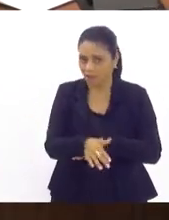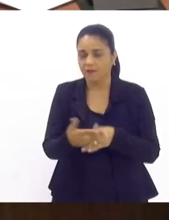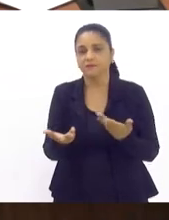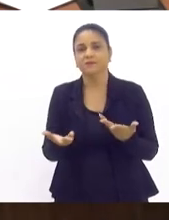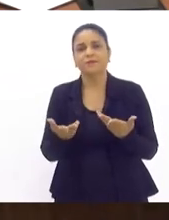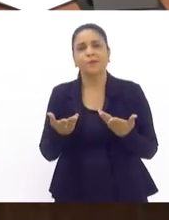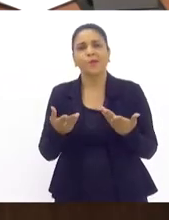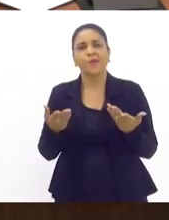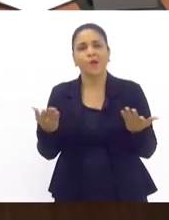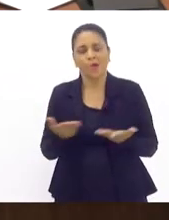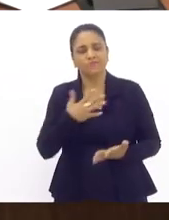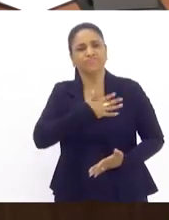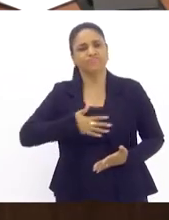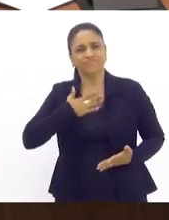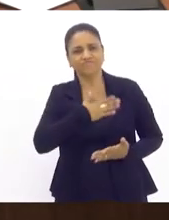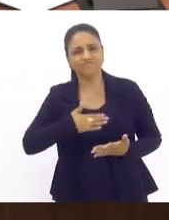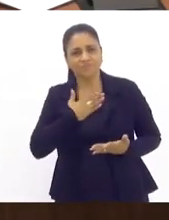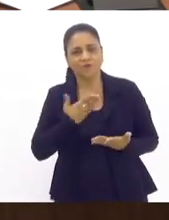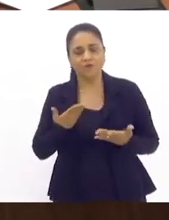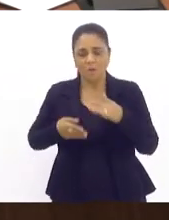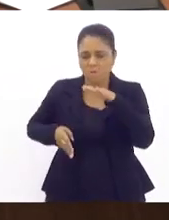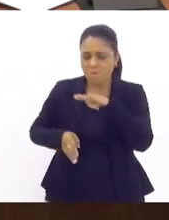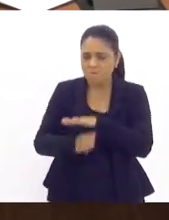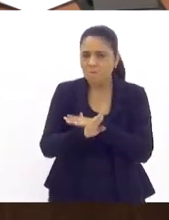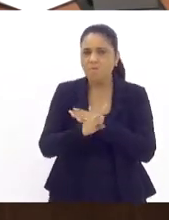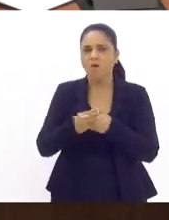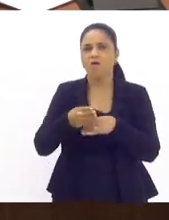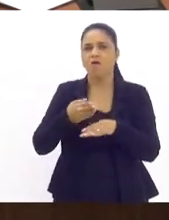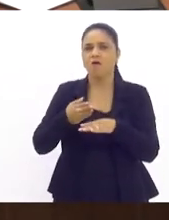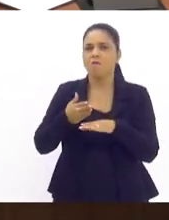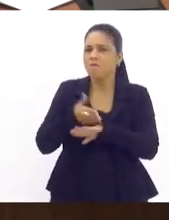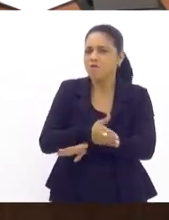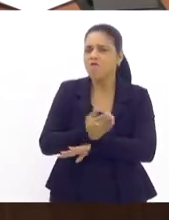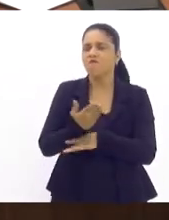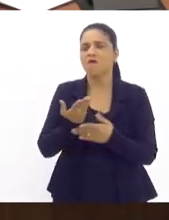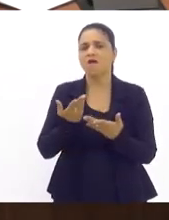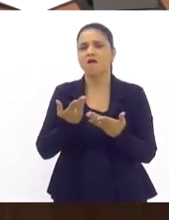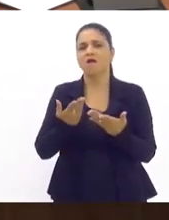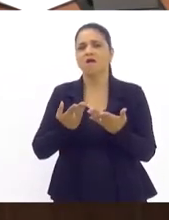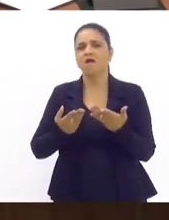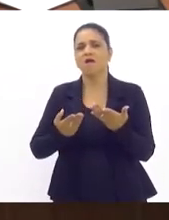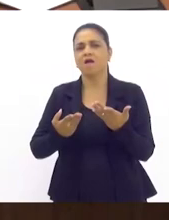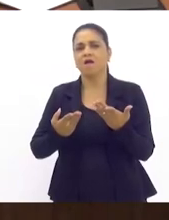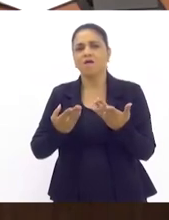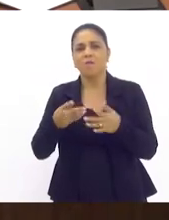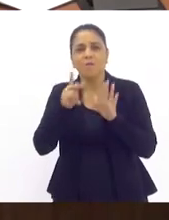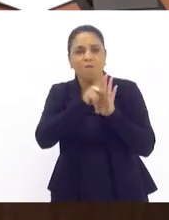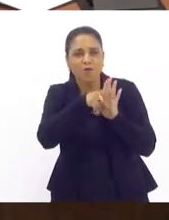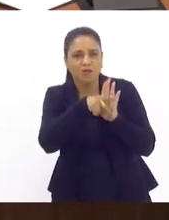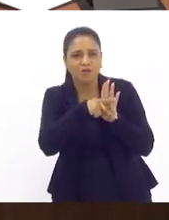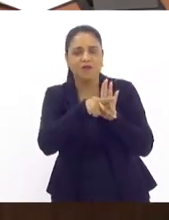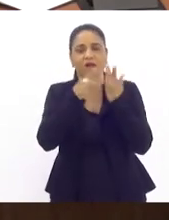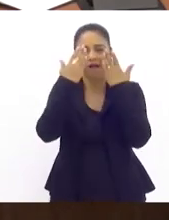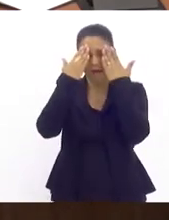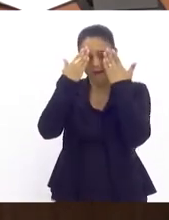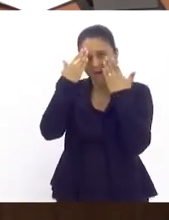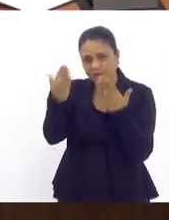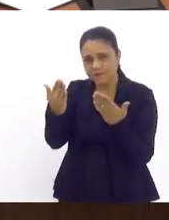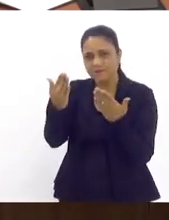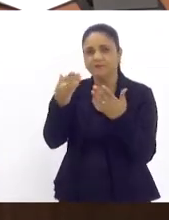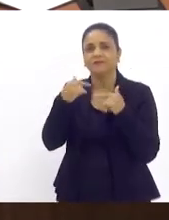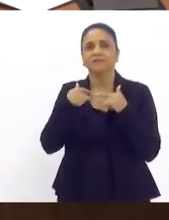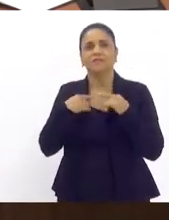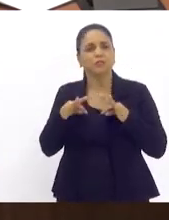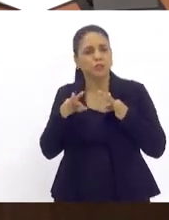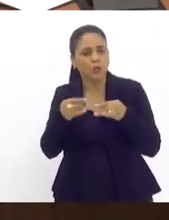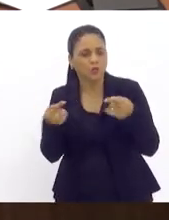poder aprovar esse projeto aqui. Quero, de antemão, agradecer a todos os pares da Assembleia Legislativa. Creio